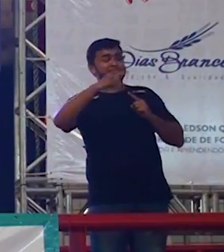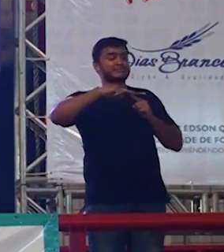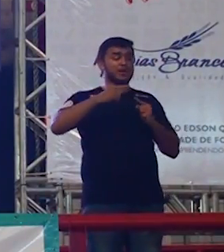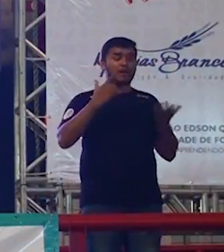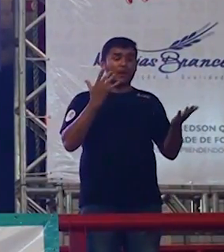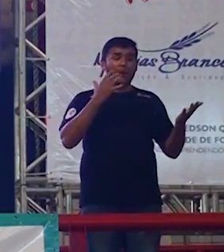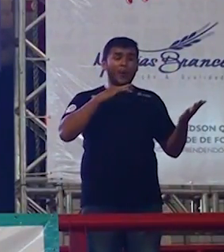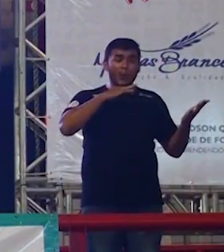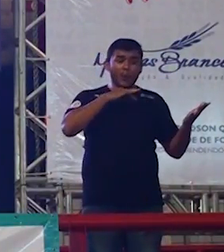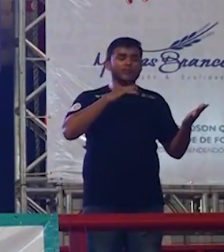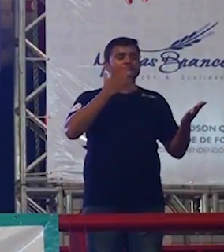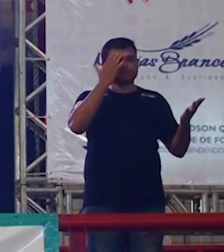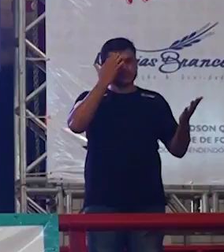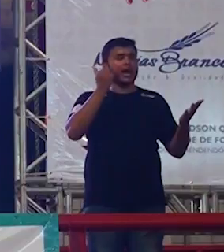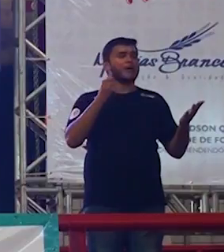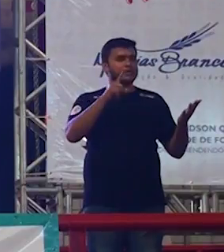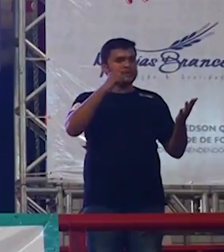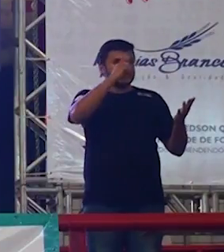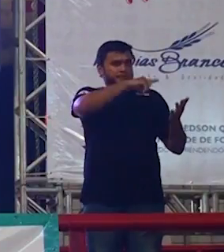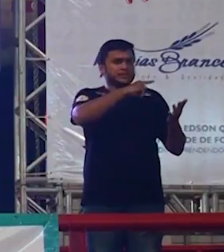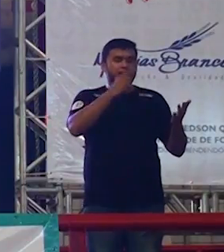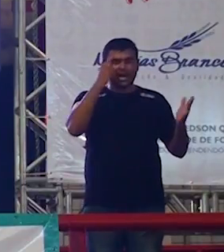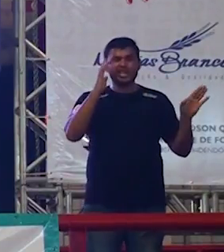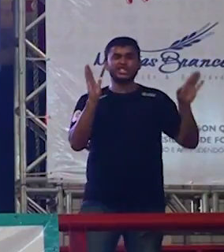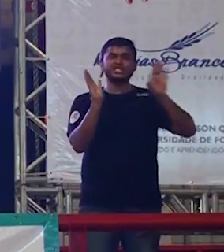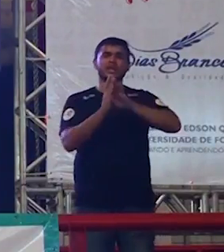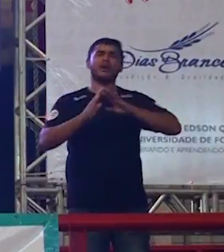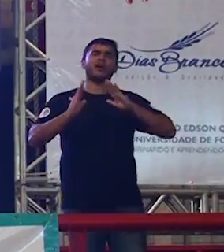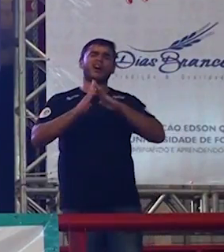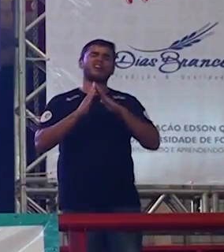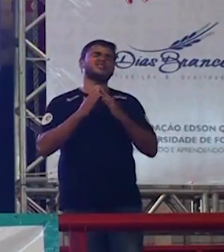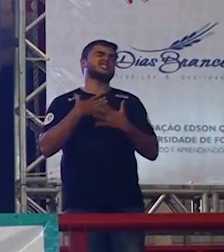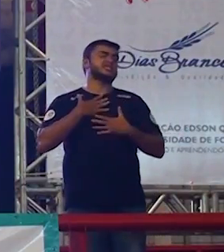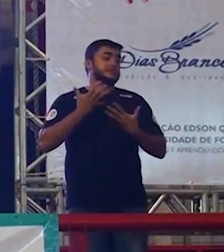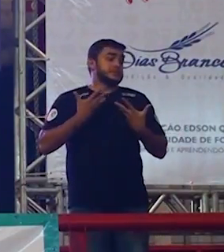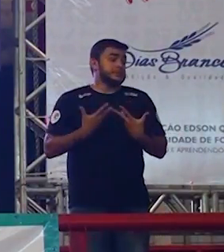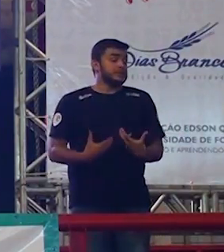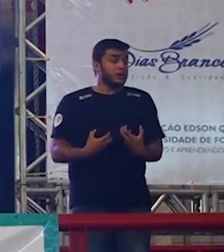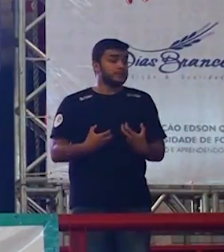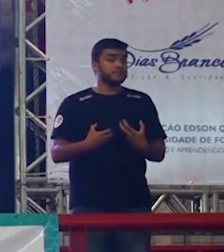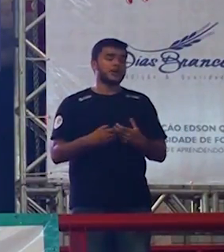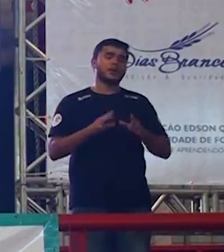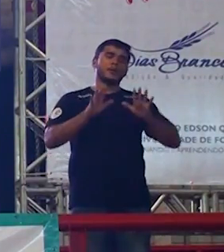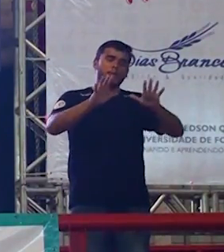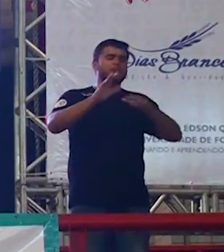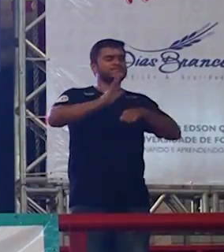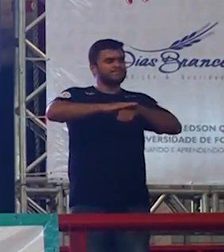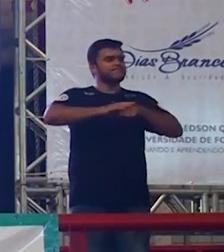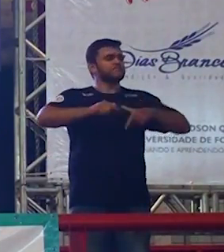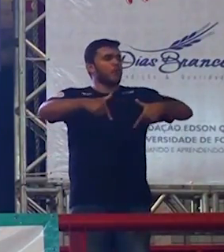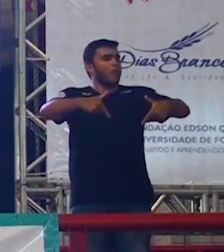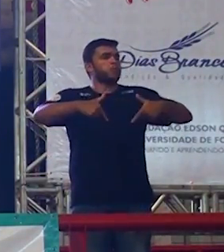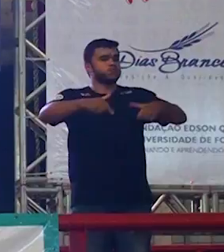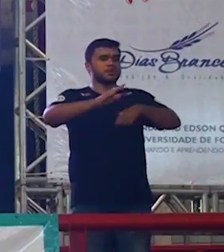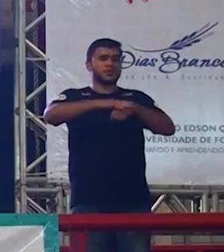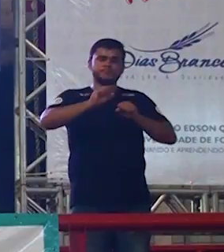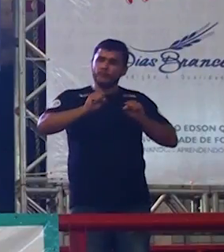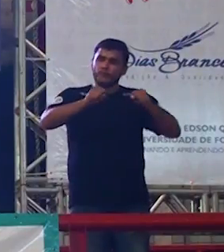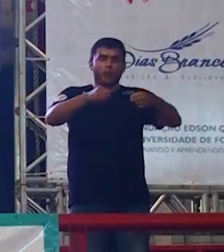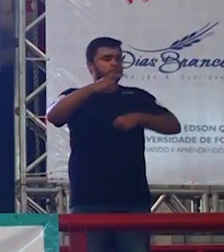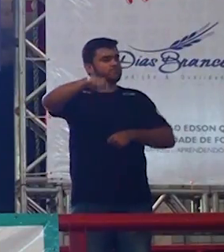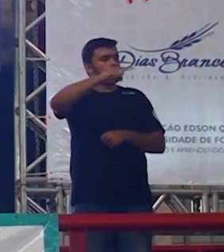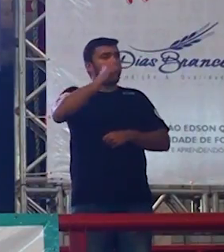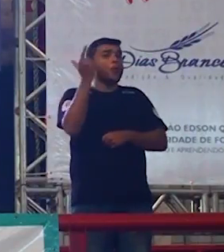um banho e estudar, eu sei que não é fácil. Mas faça isso, pessoal. Faça isso que você vai colher os